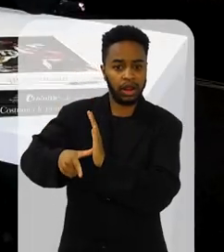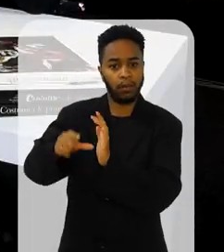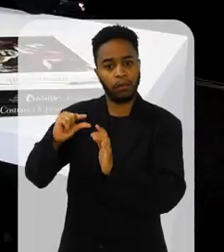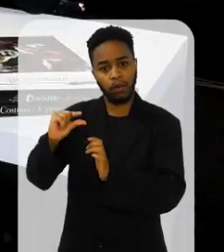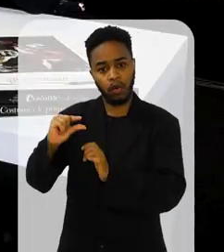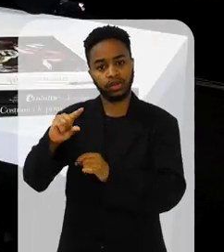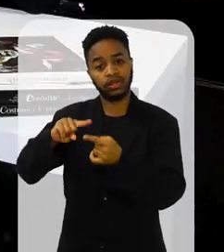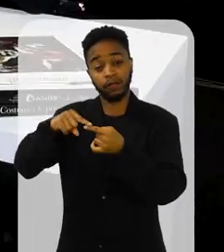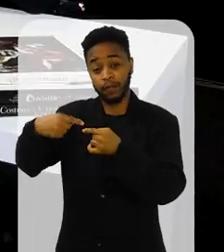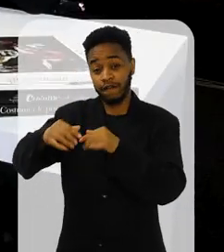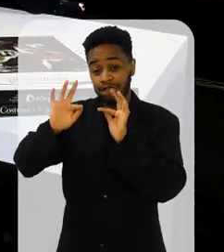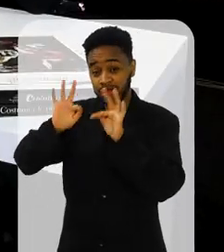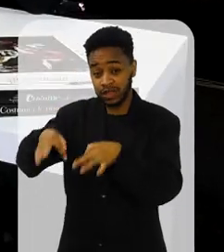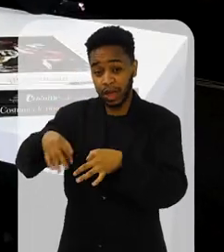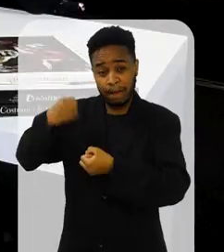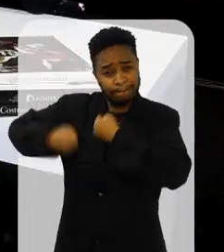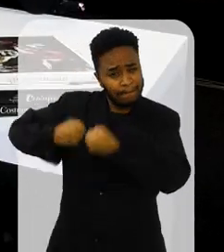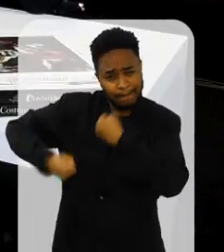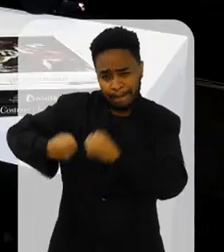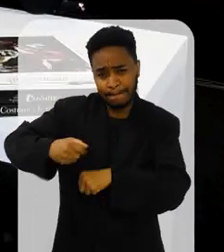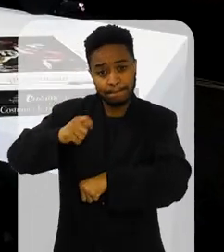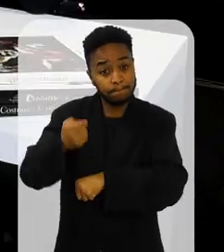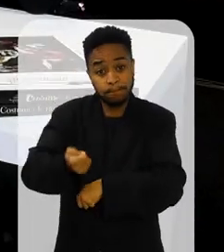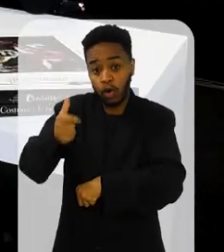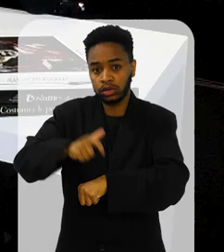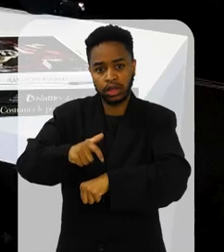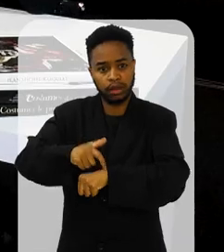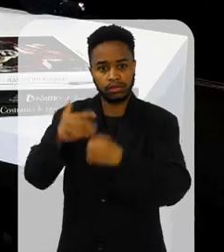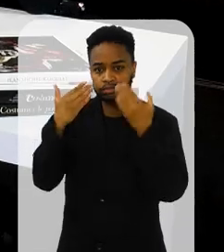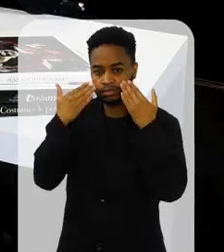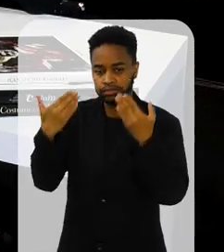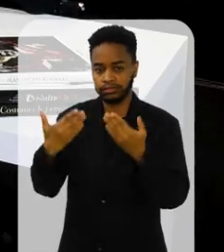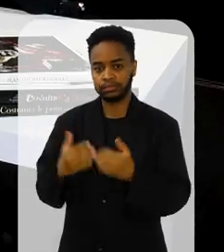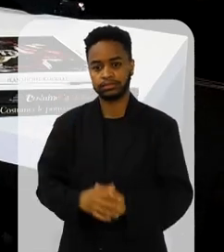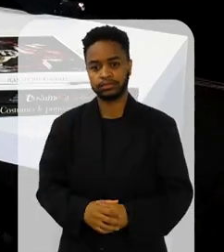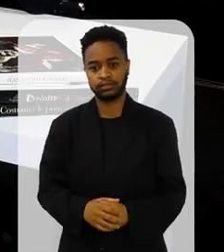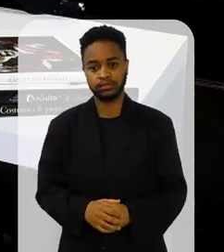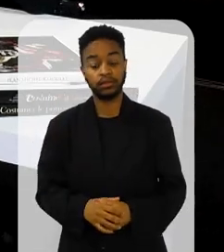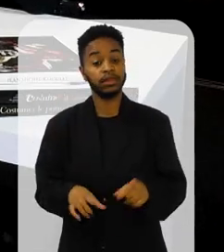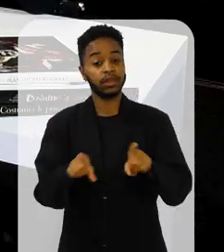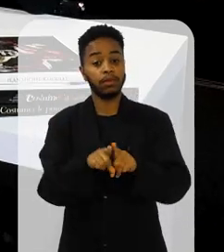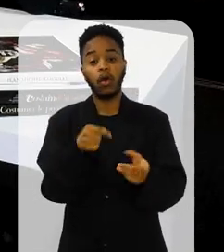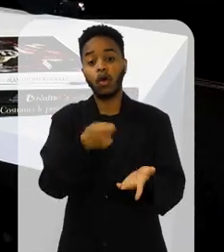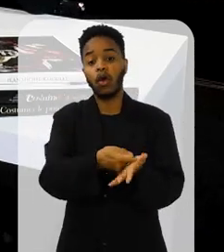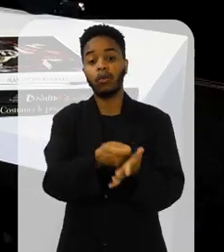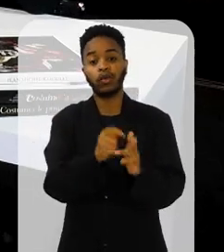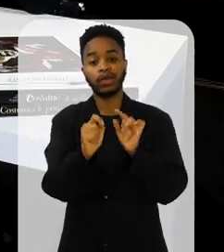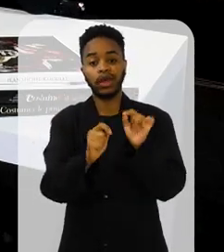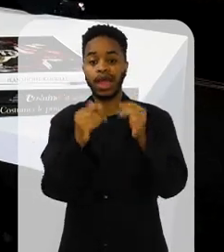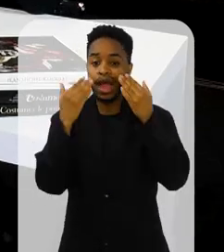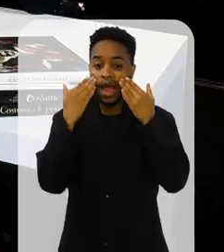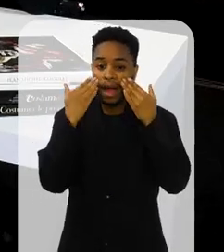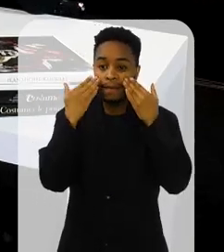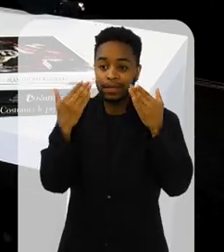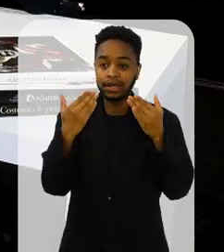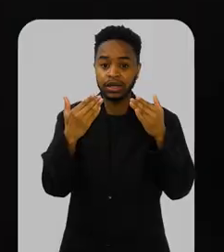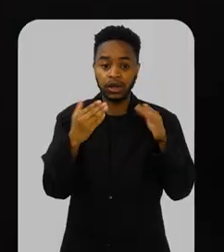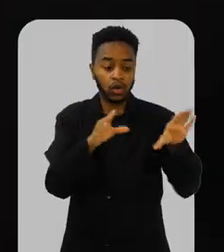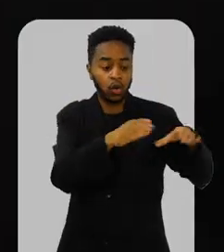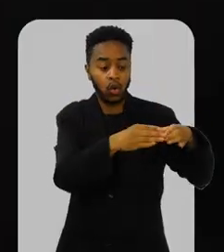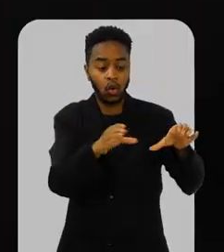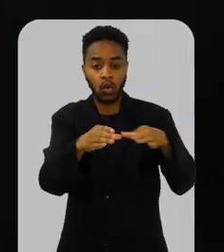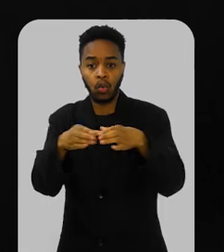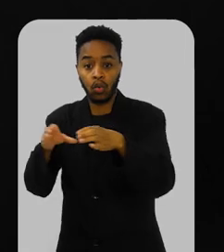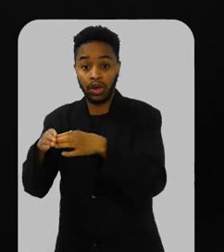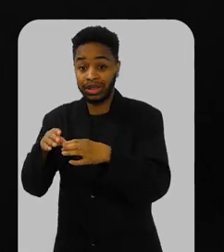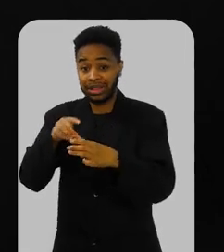né? Atrasou um pouquinho. No final, ele ficou com pouquíssimo tempo para se apresentar, né? É, e que eles têm a obrigatoriedade também de se apresentar para